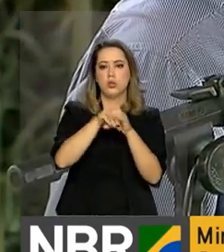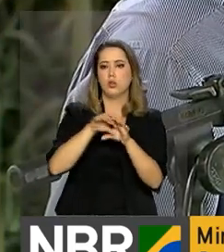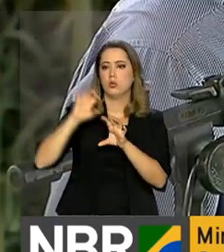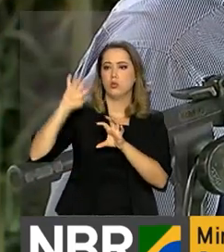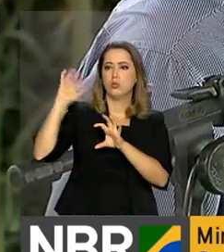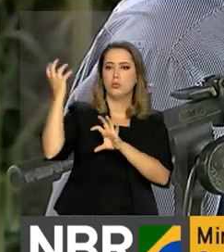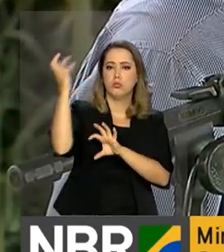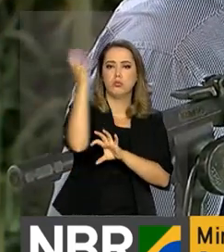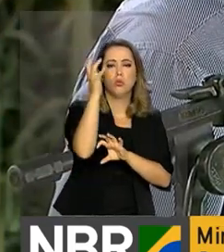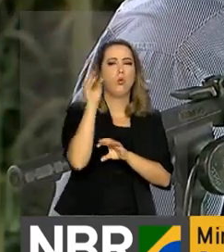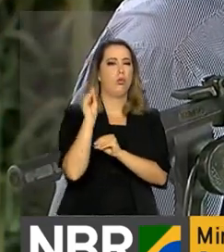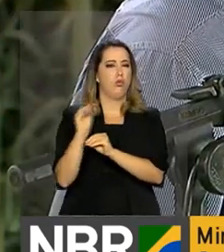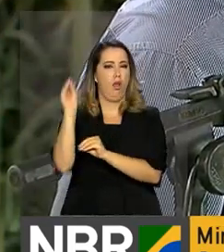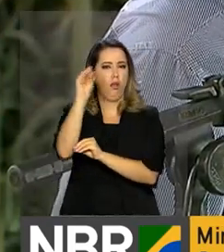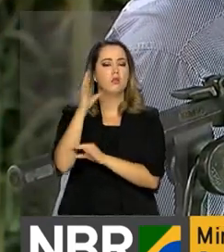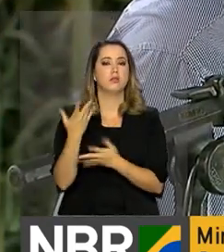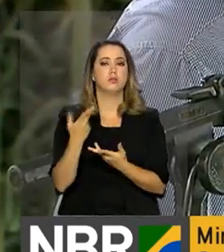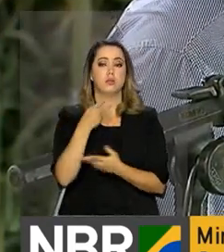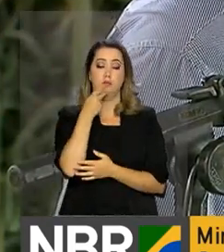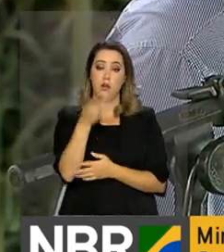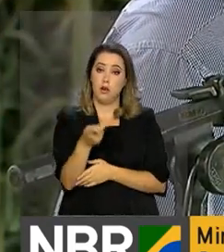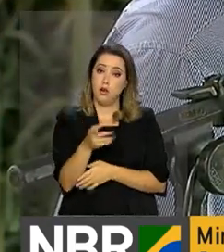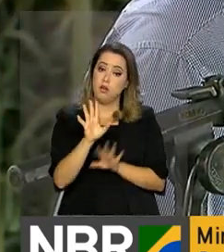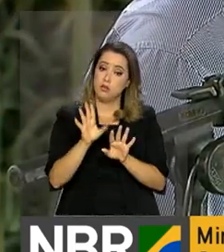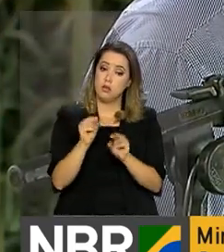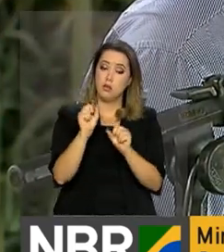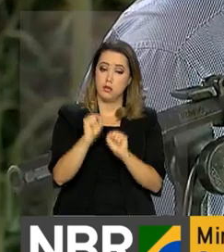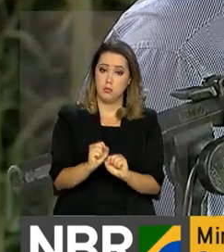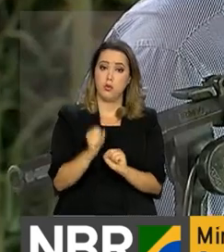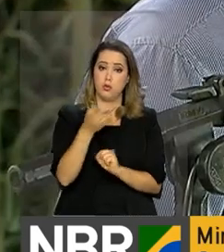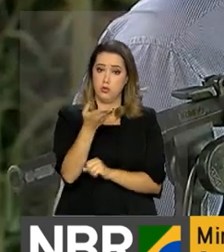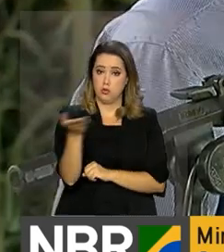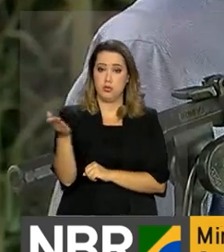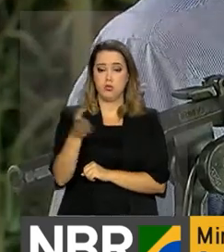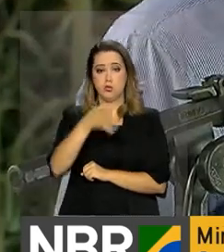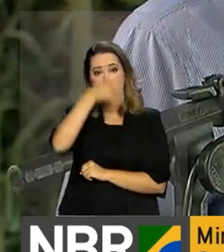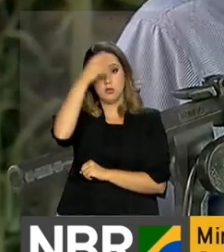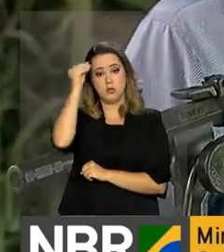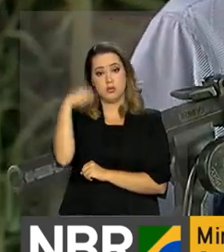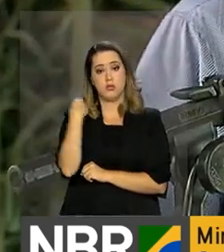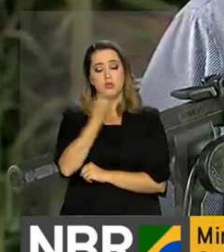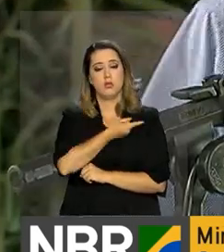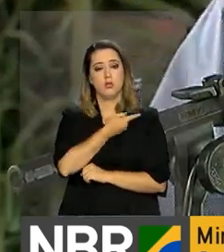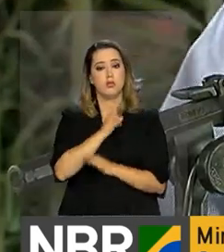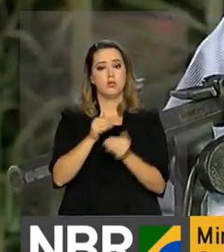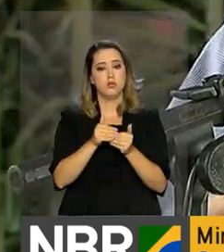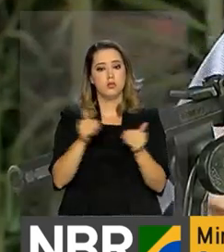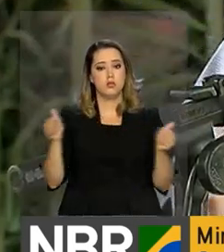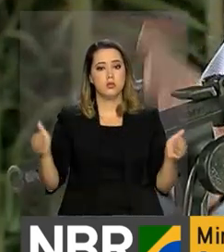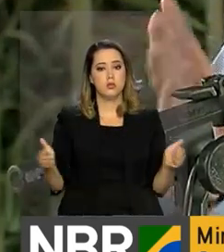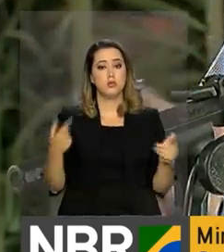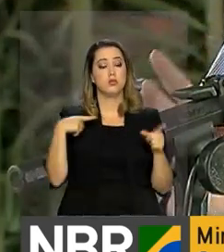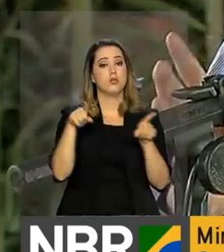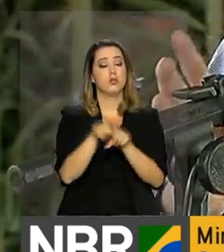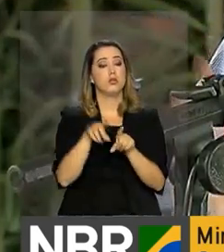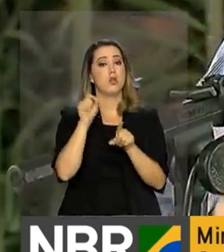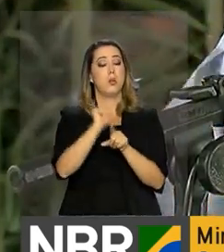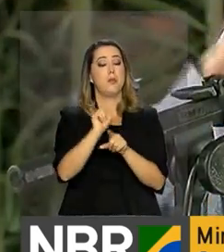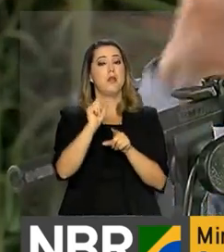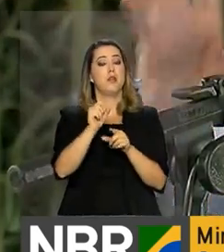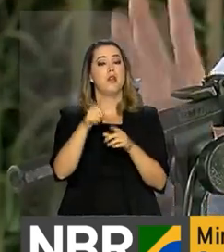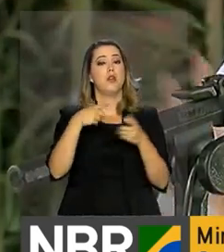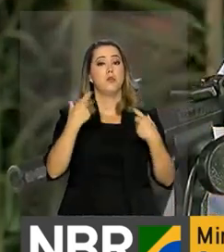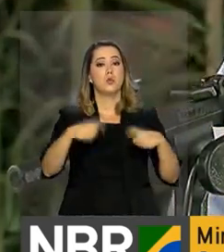tenha se esquecido, de que muito recentemente nós ampliamos a Chapada dos Veadeiros,